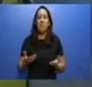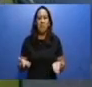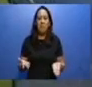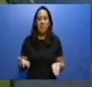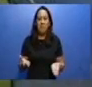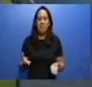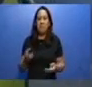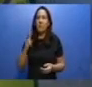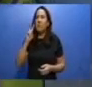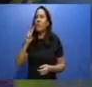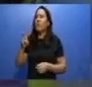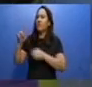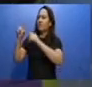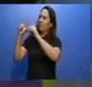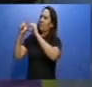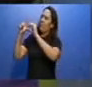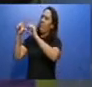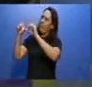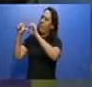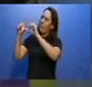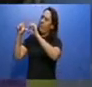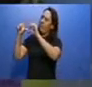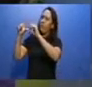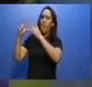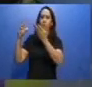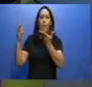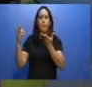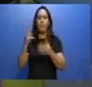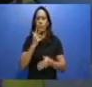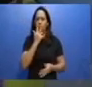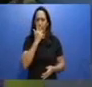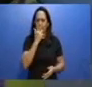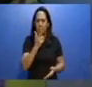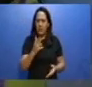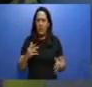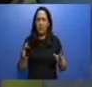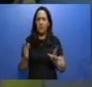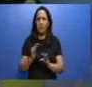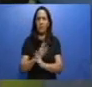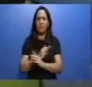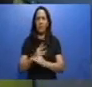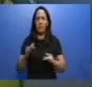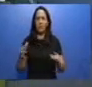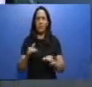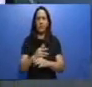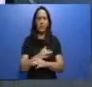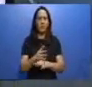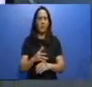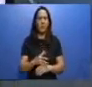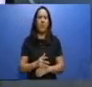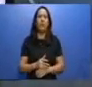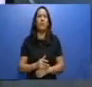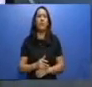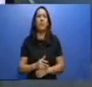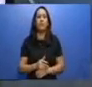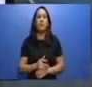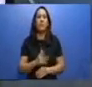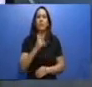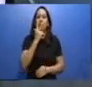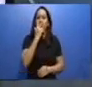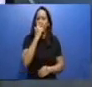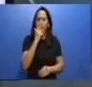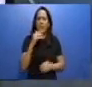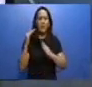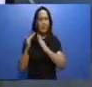assim, você imagina uma cidade? Fala para a professora. Eu imagino. Está parecendo umas casinhas,